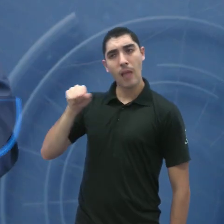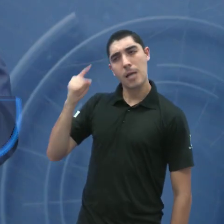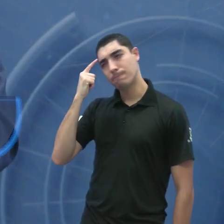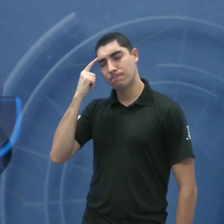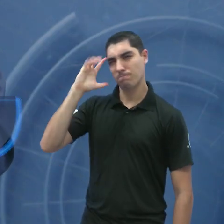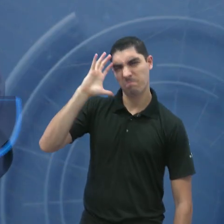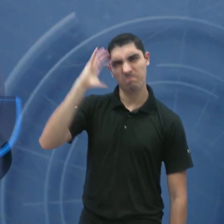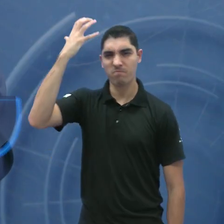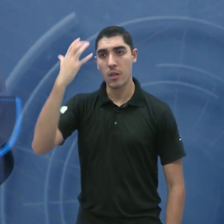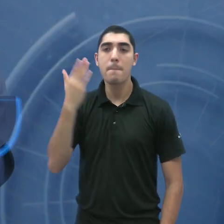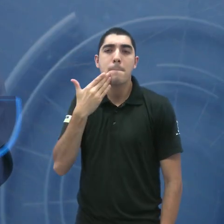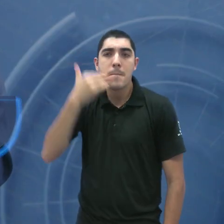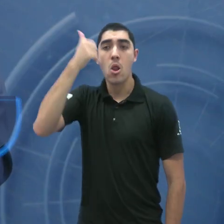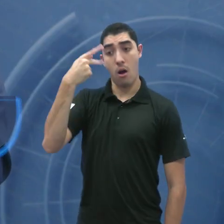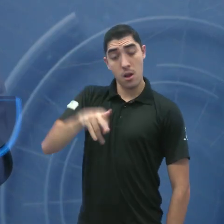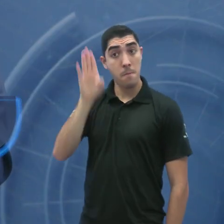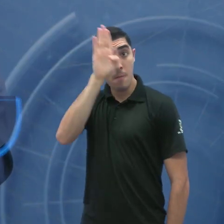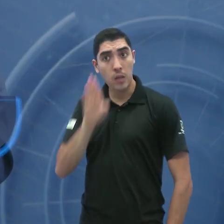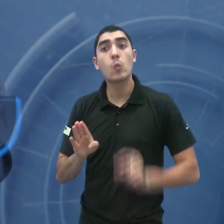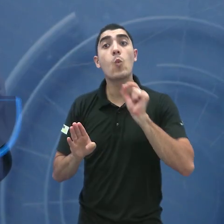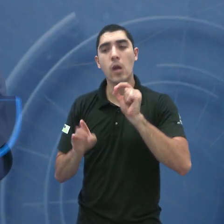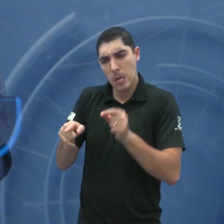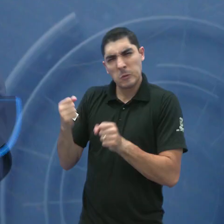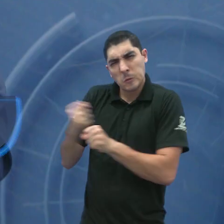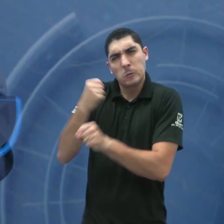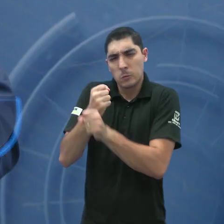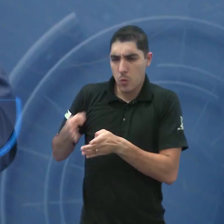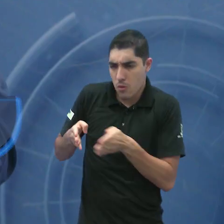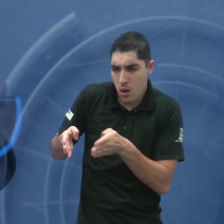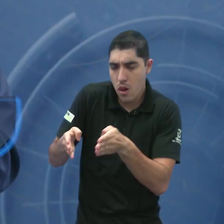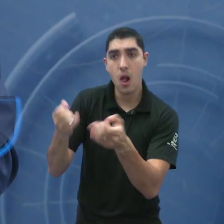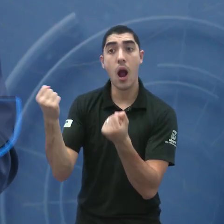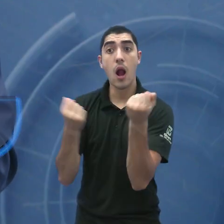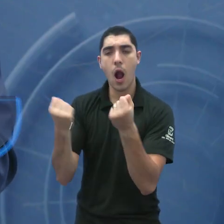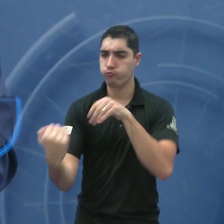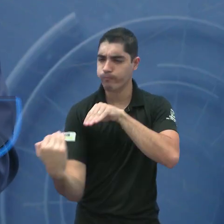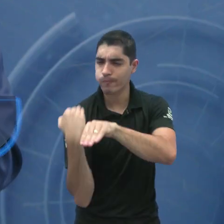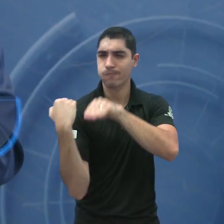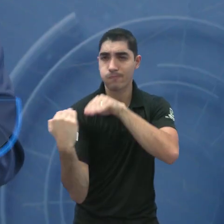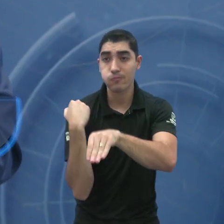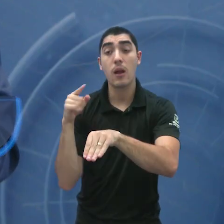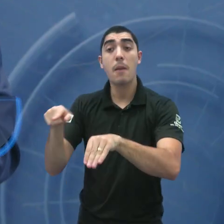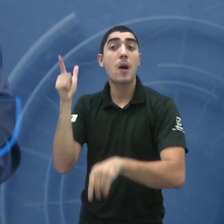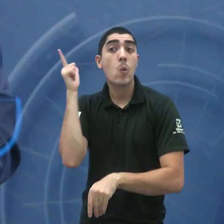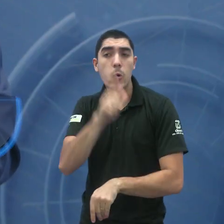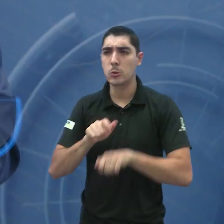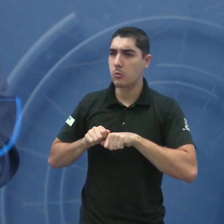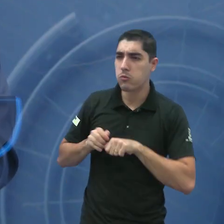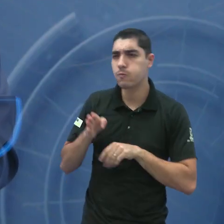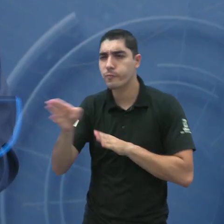nas estradas como símbolo de desenvolvimento. A logística simples, integrar o